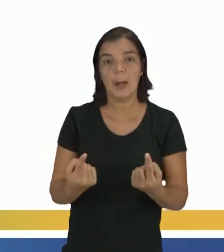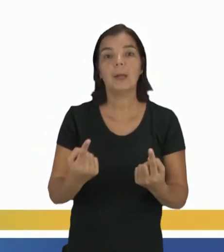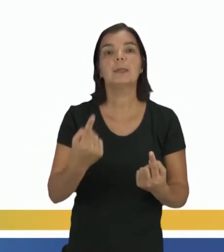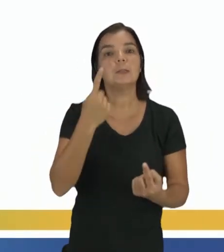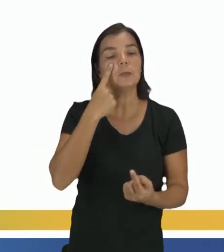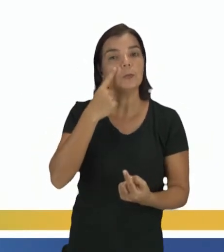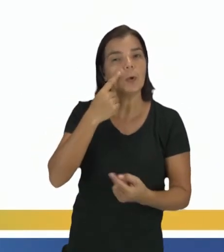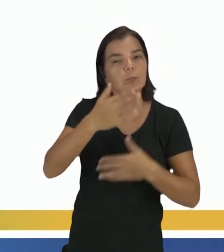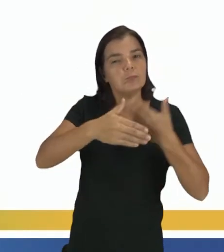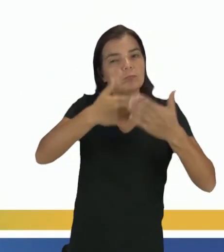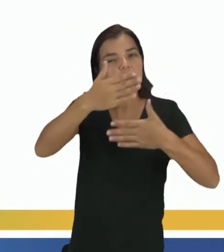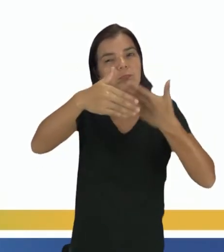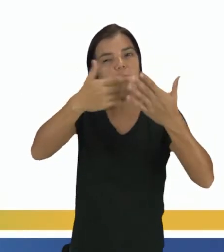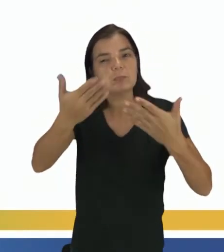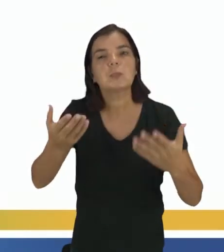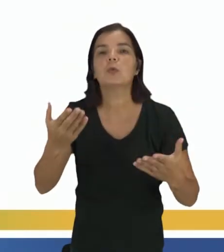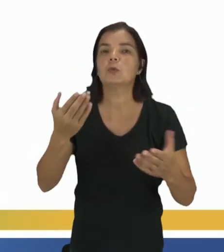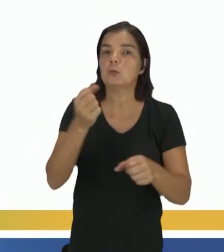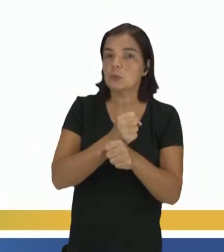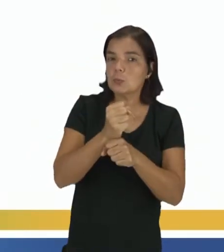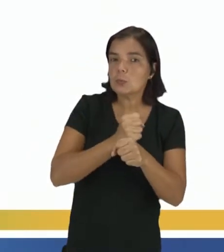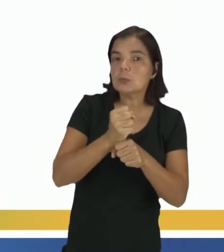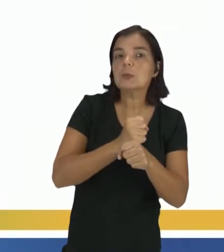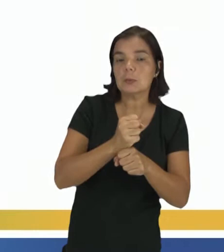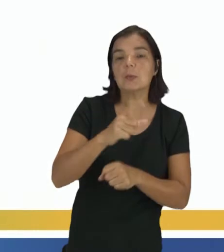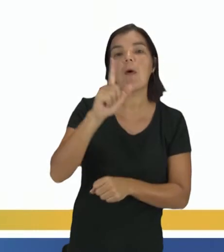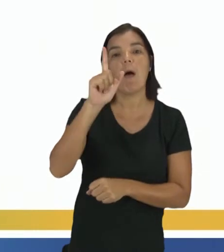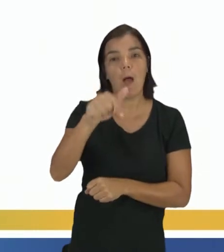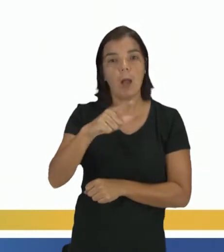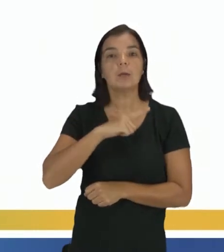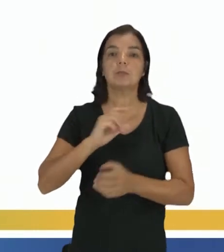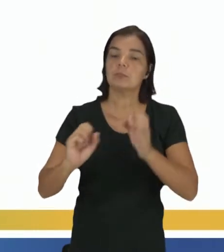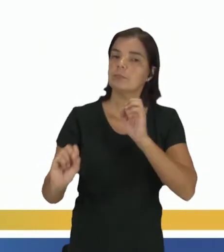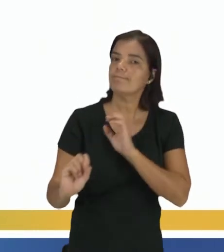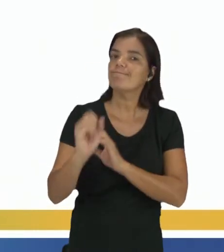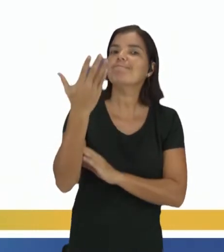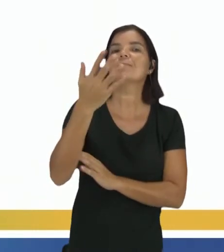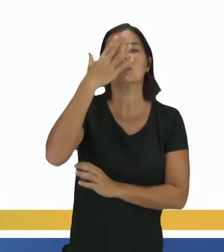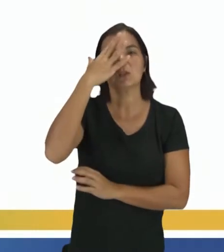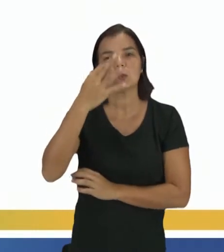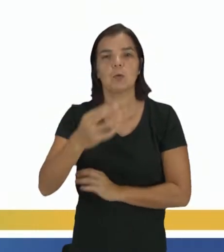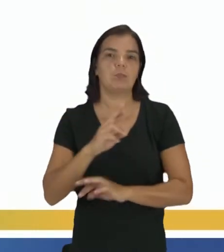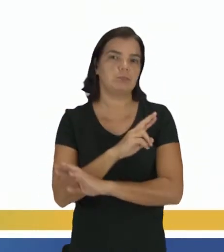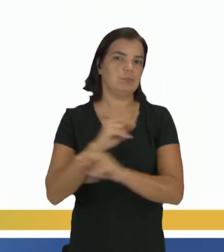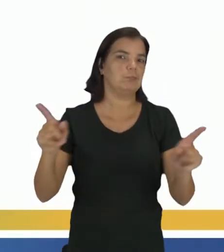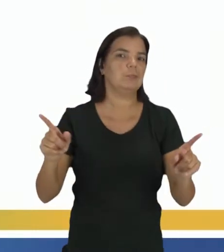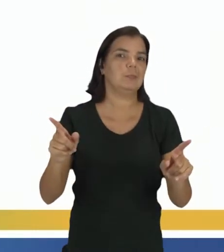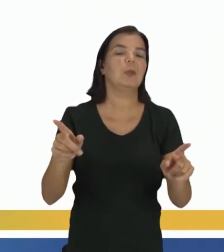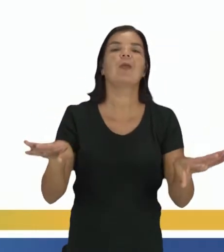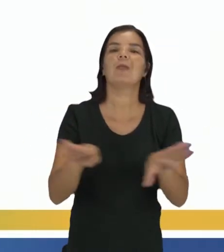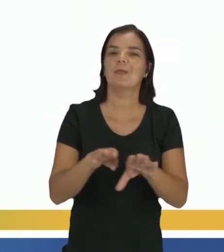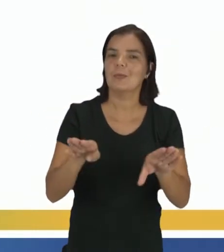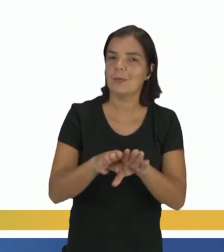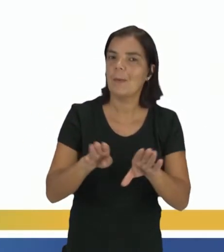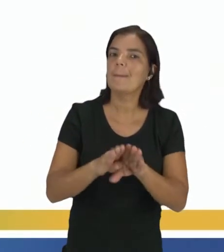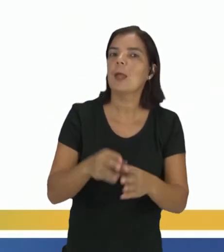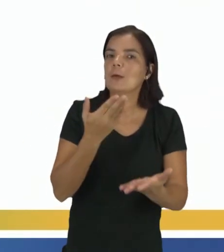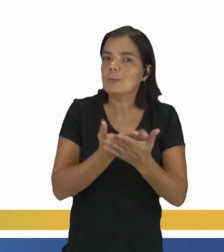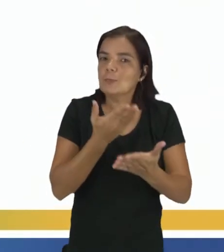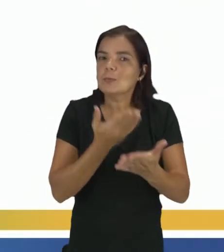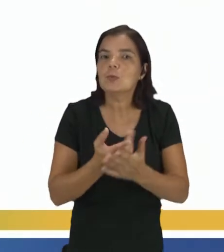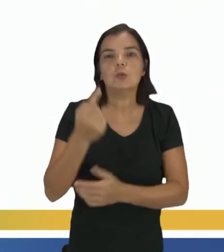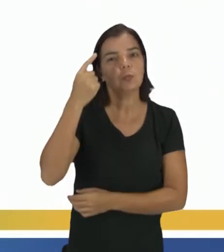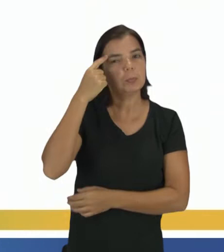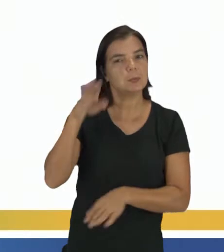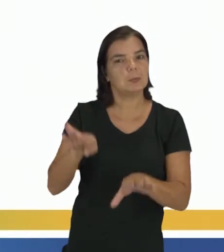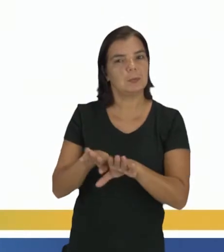vejam só, com o passar dos tempos, né, ele é um fenômeno que ele acontecia exatamente o contrário. E isso também é passível de estudo e de